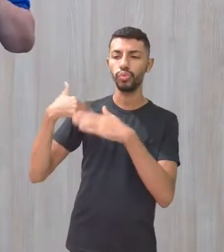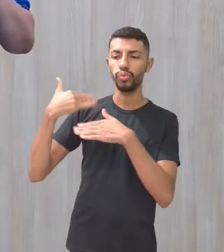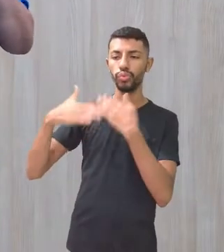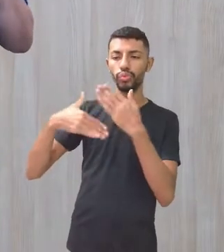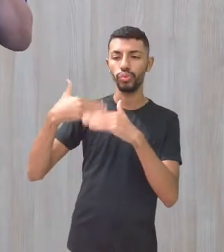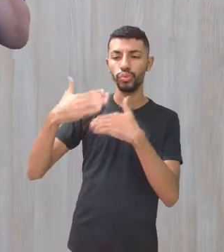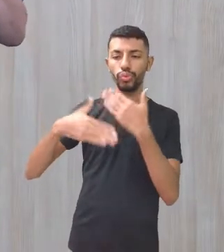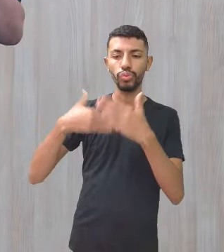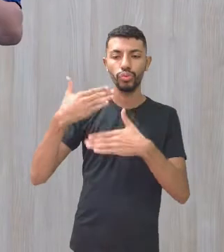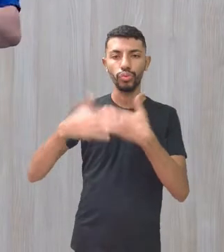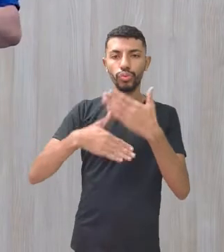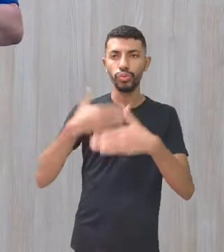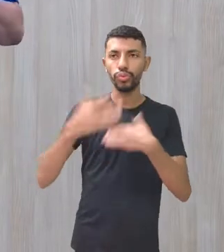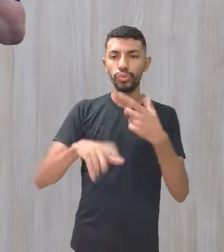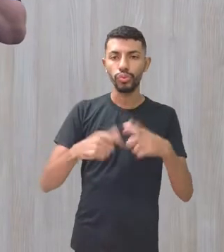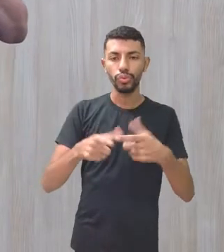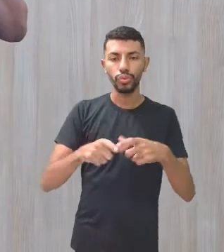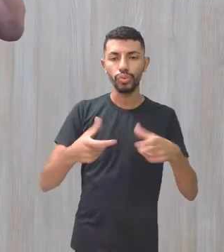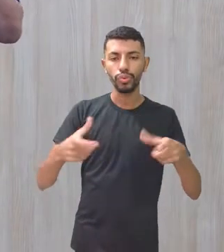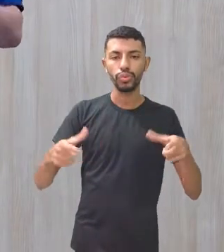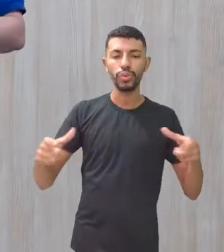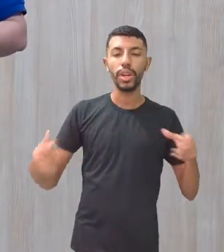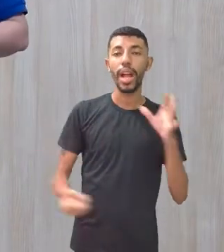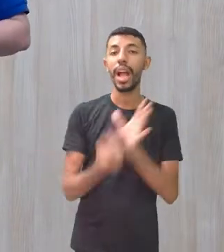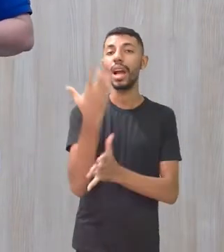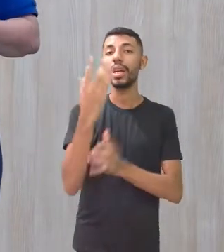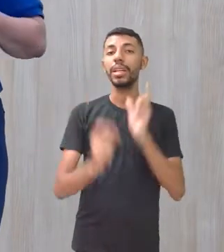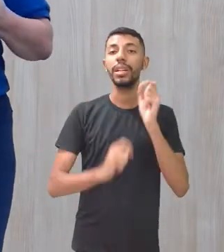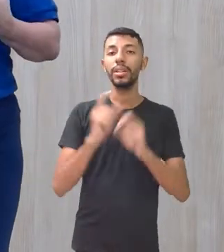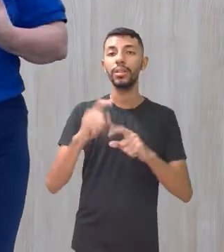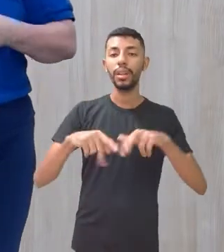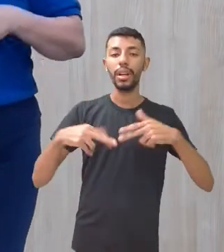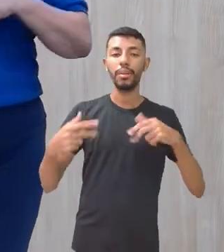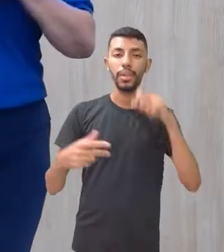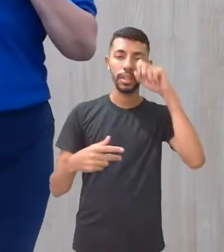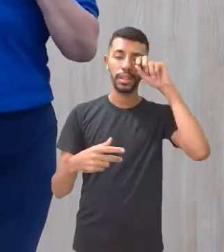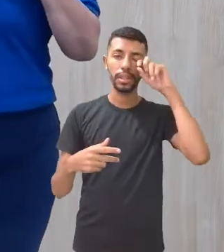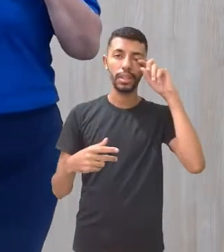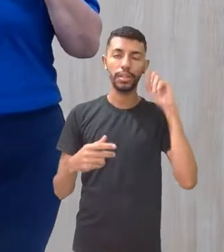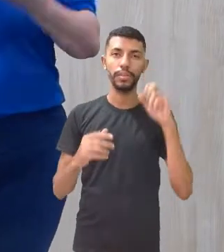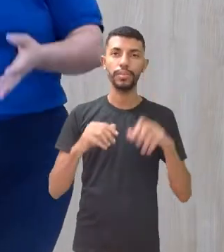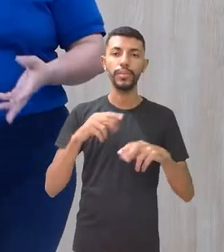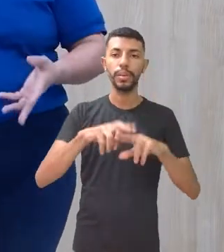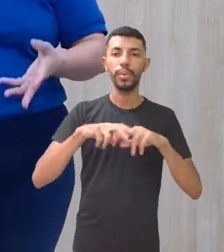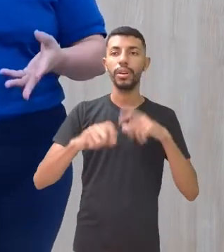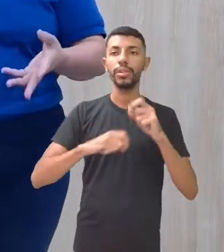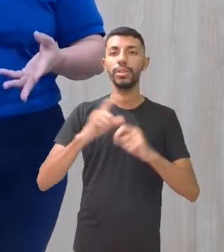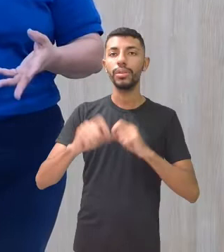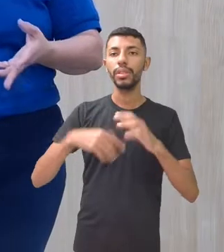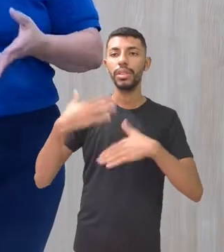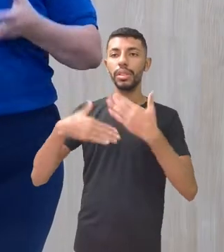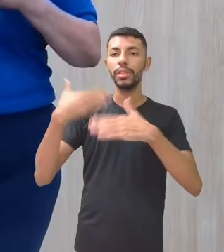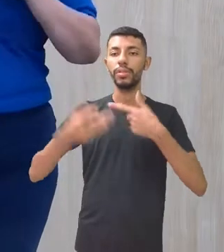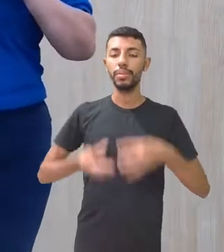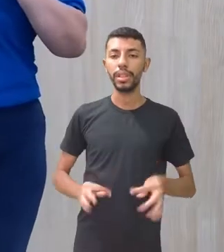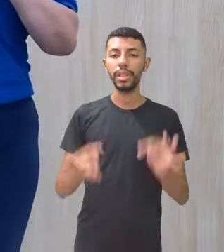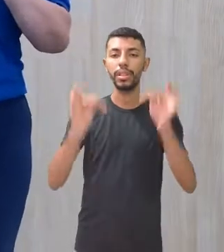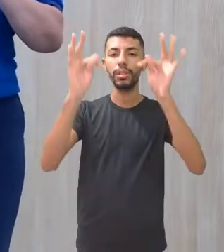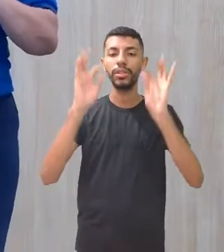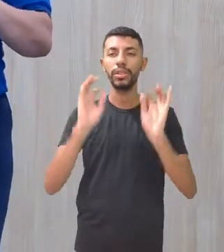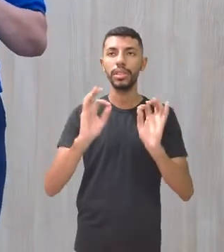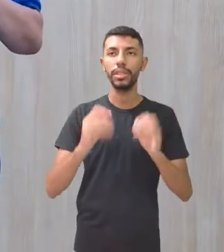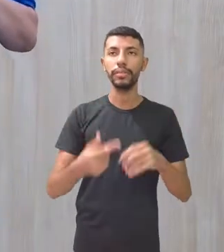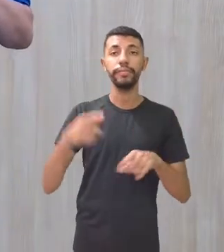foi se ampliando, foram se criando instrumentos a partir do desenvolvimento tecnológico,